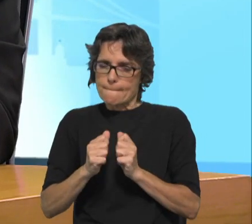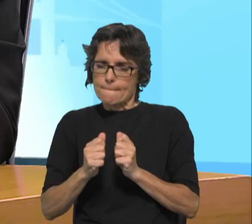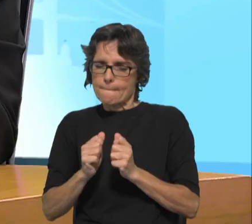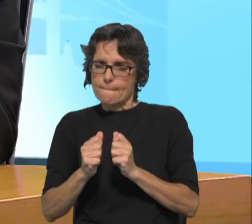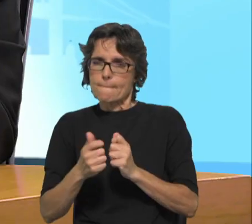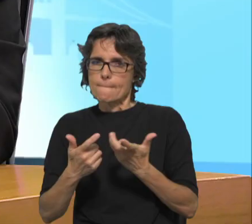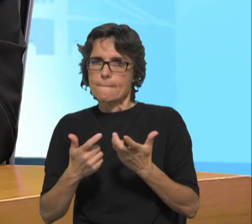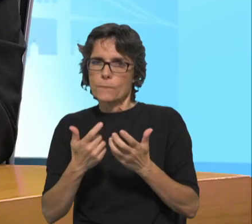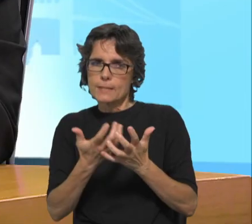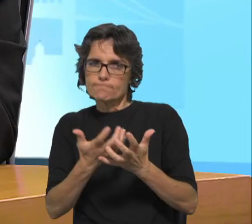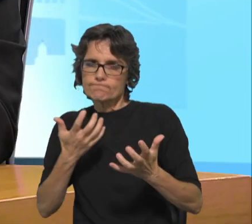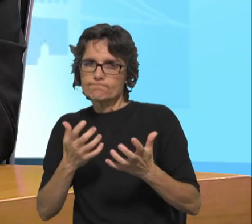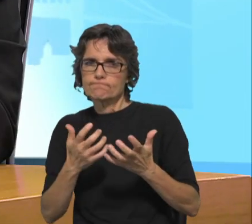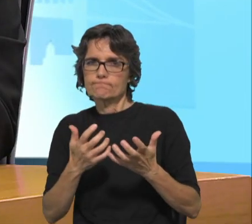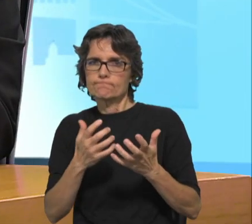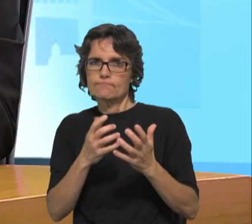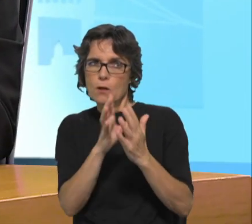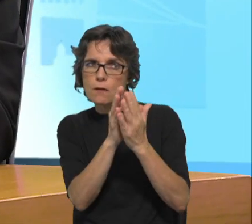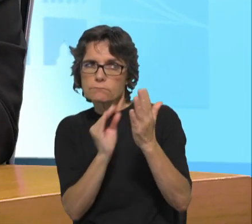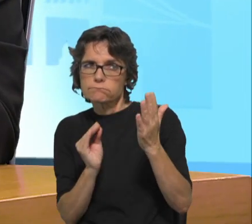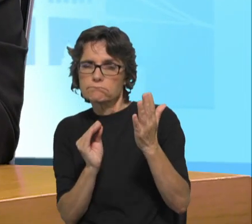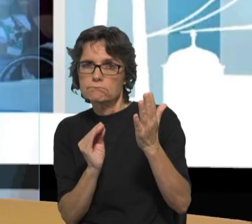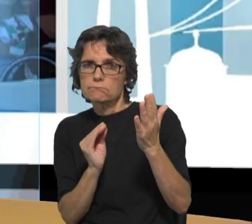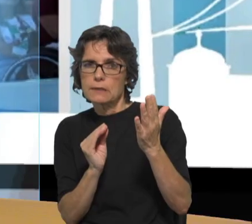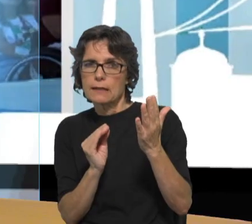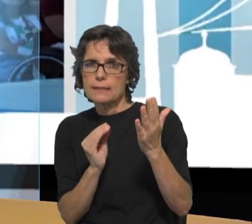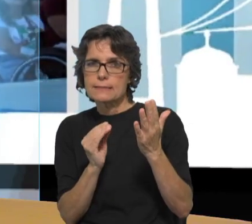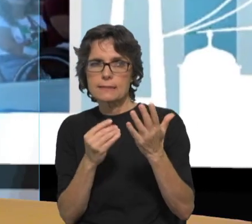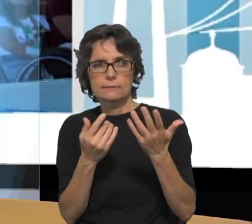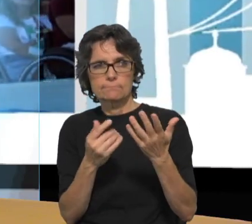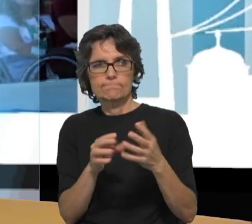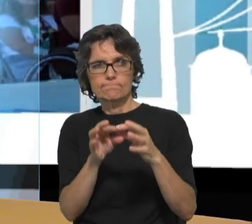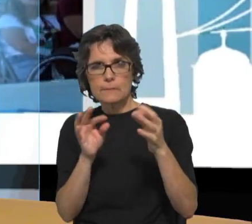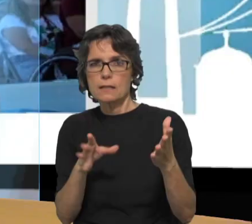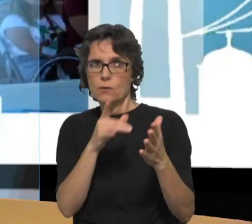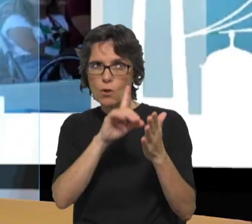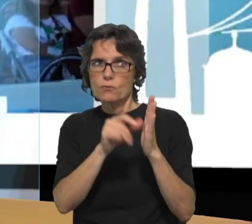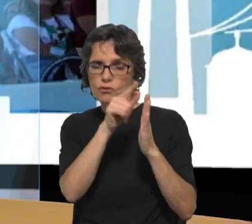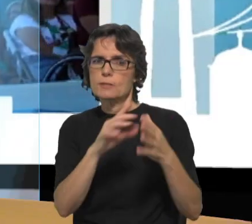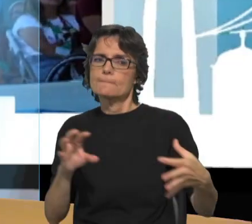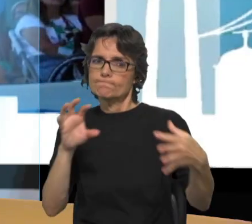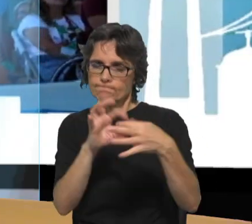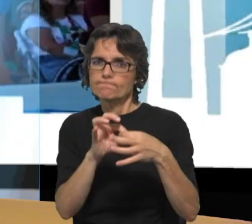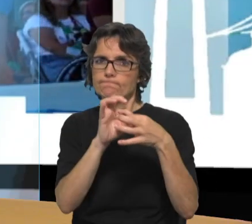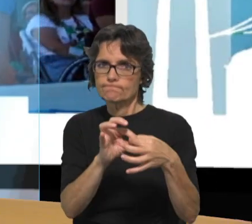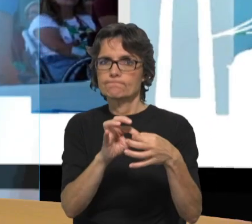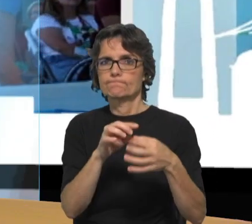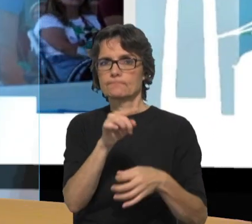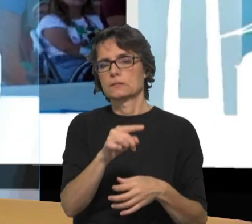facto, rosto fiel daquilo que é o projeto de Jesus